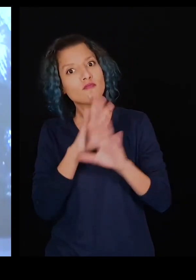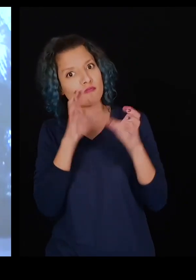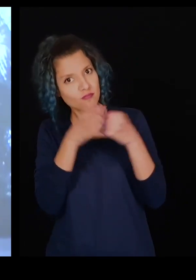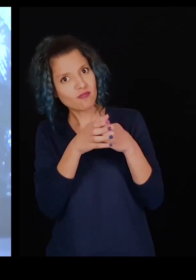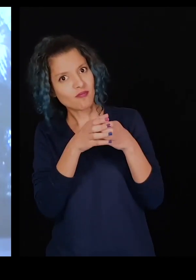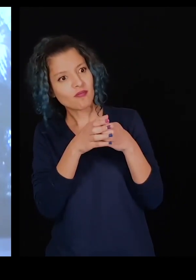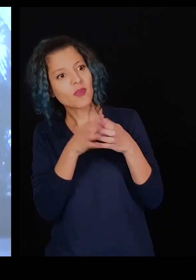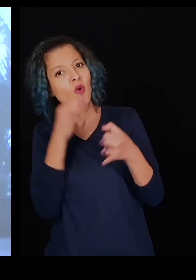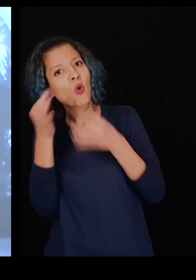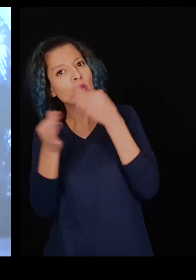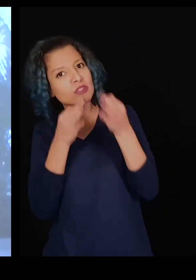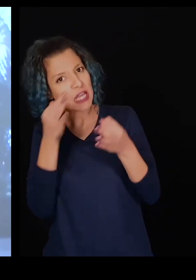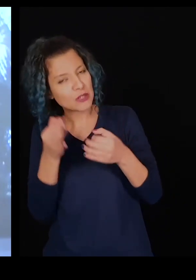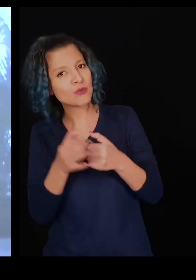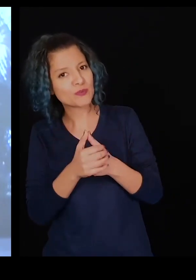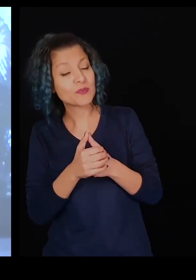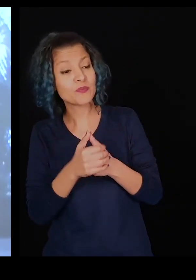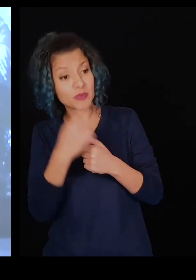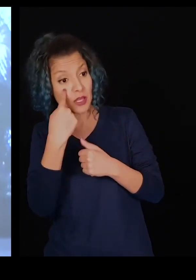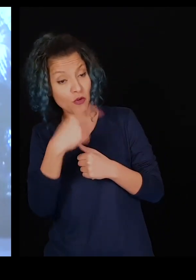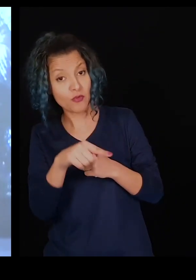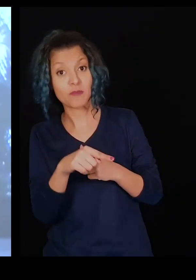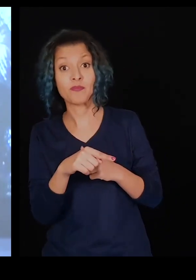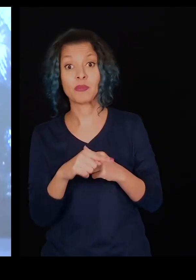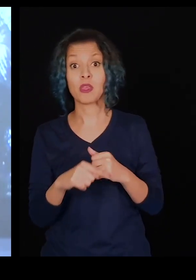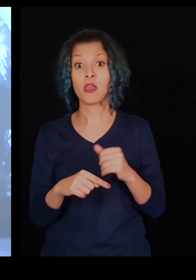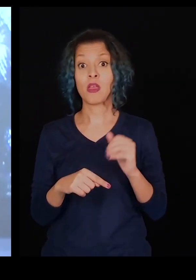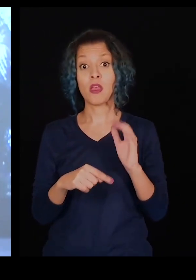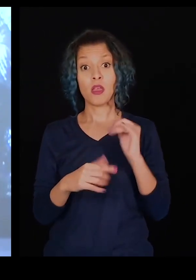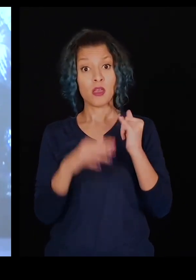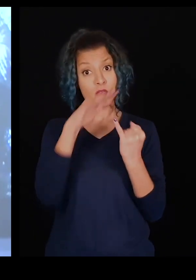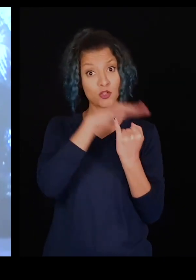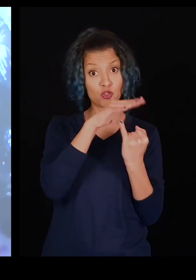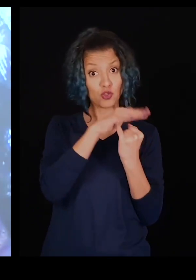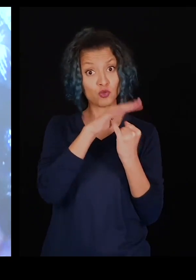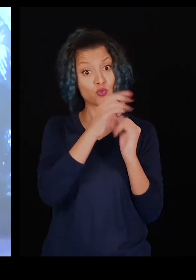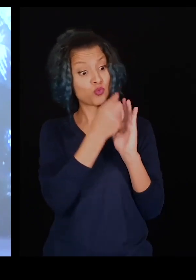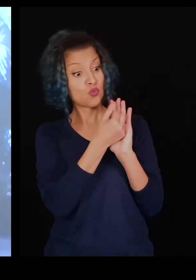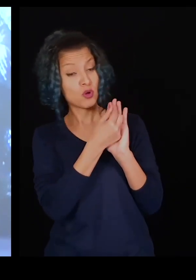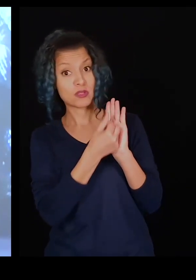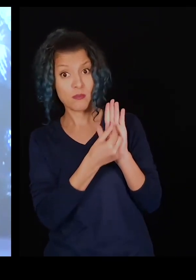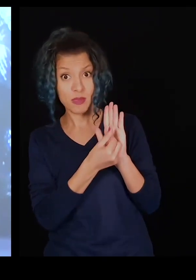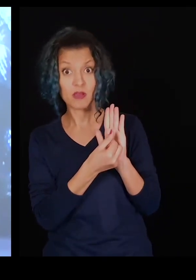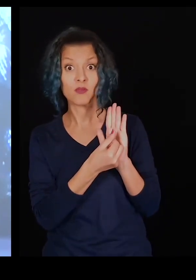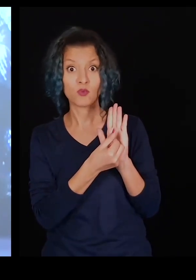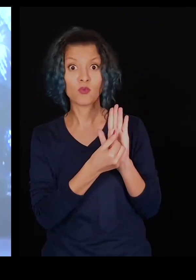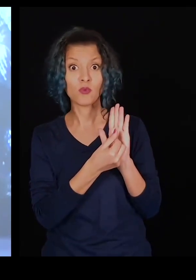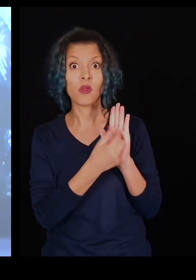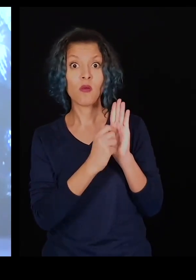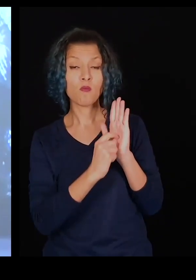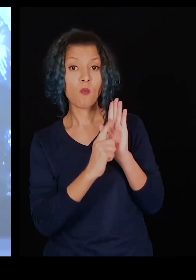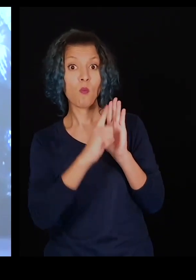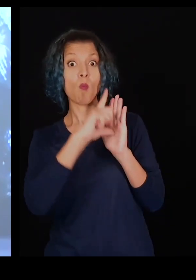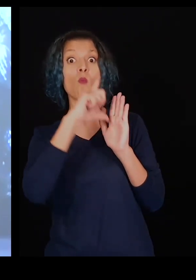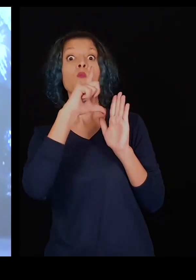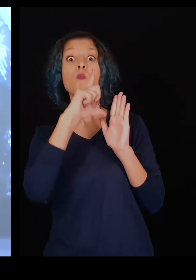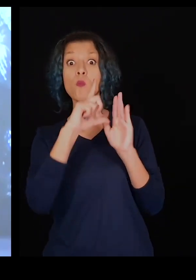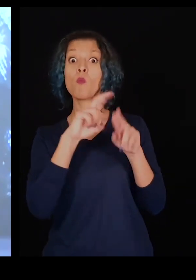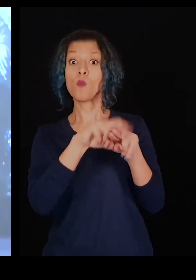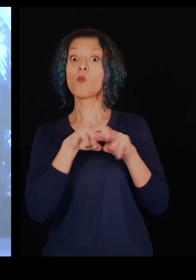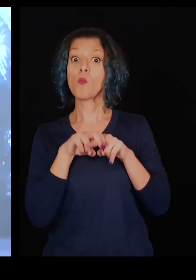vi que o orçamento do próprio Instituto CPFL foi ampliado em virtude